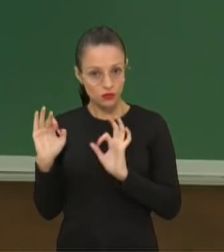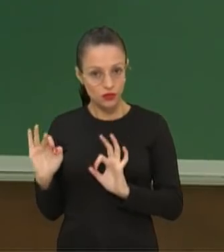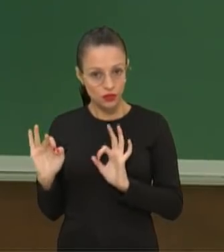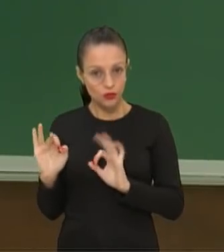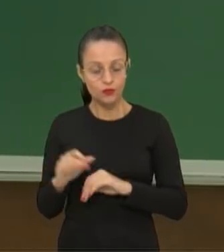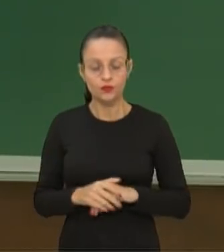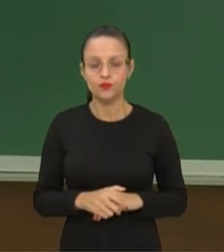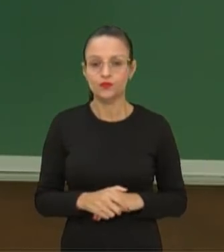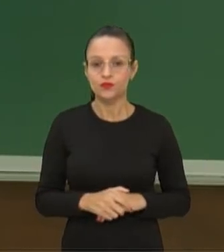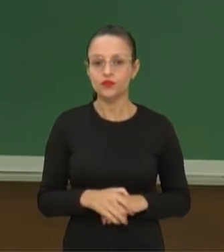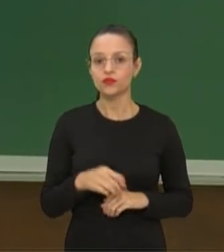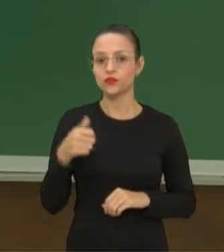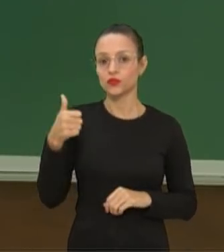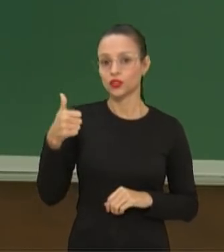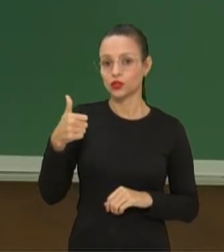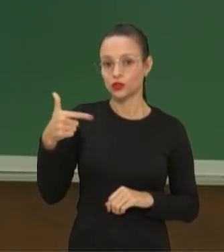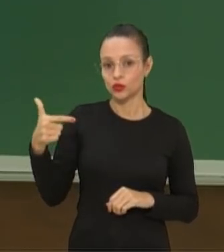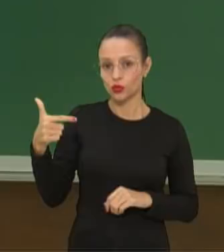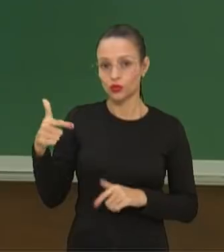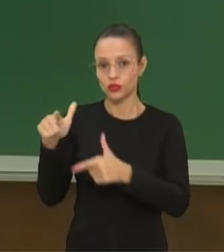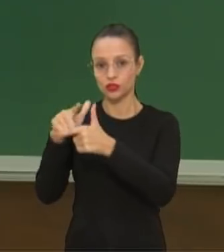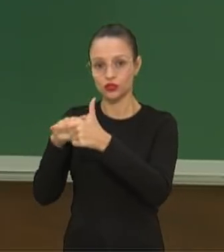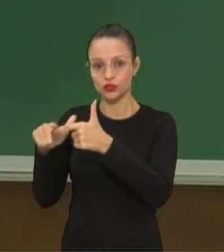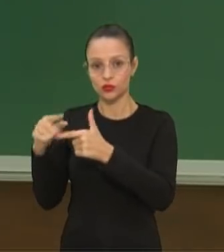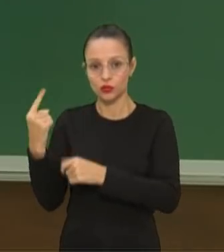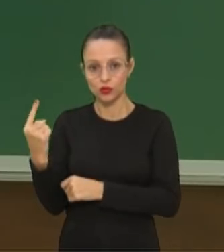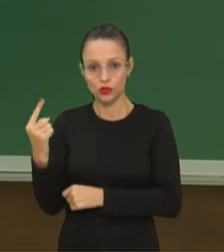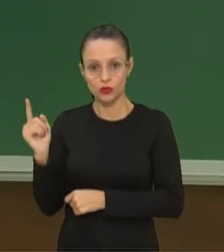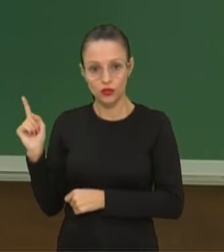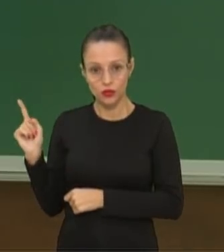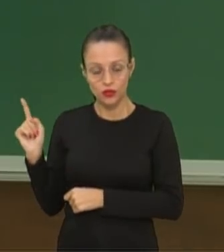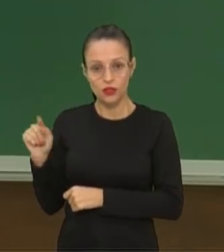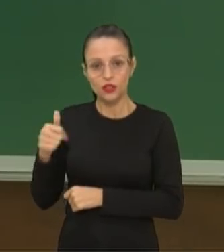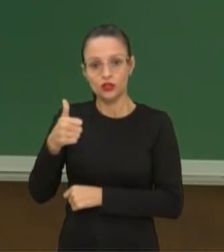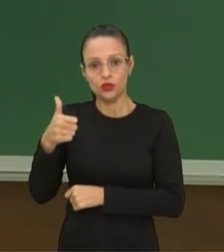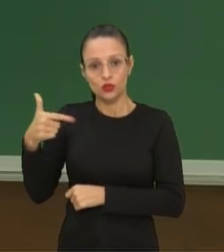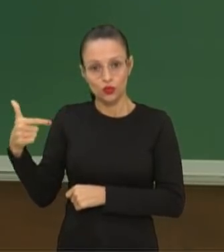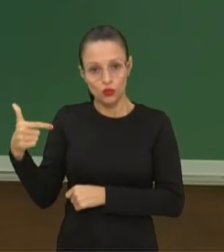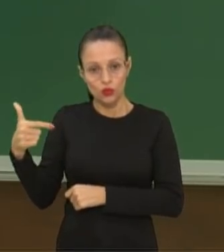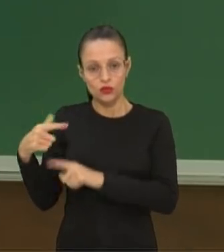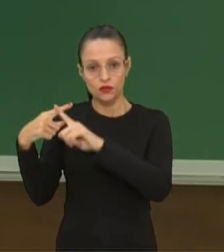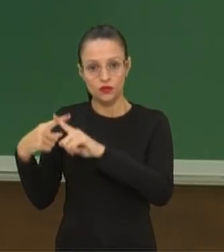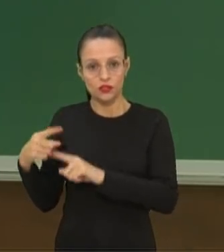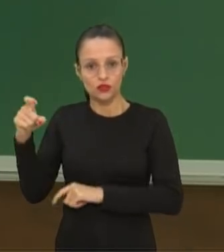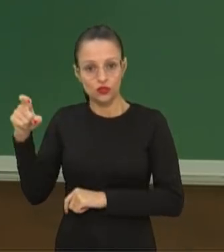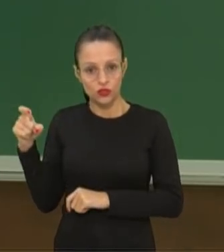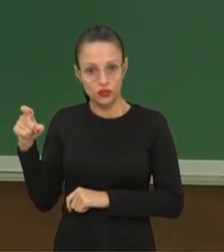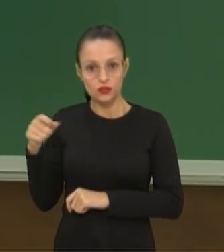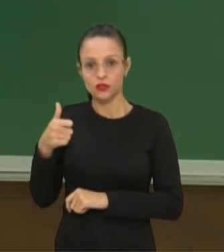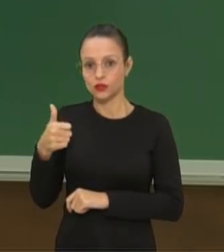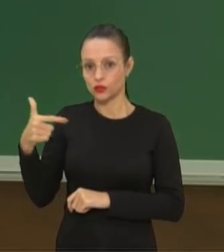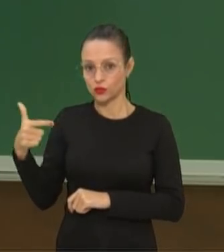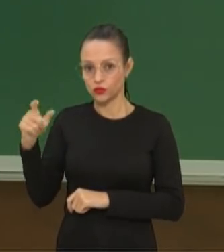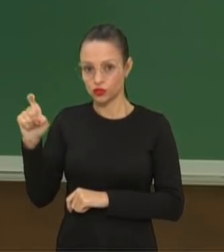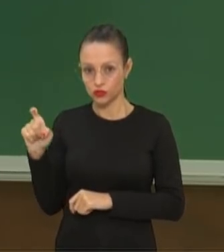Certo? E 12 dividido por 1, tá ali a continha, ó, dá 12. E 12 vezes o x,